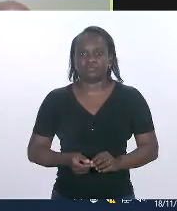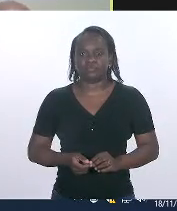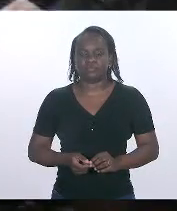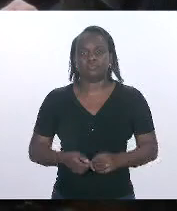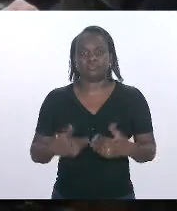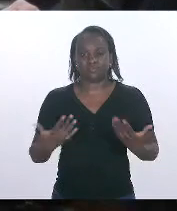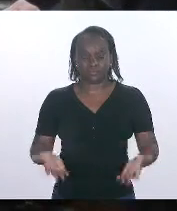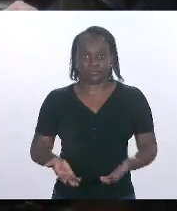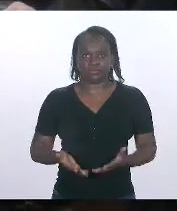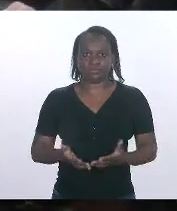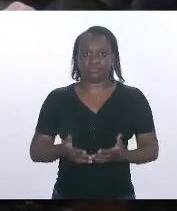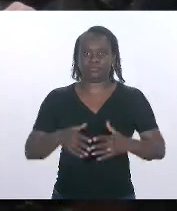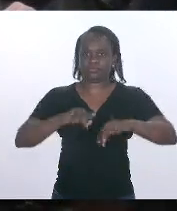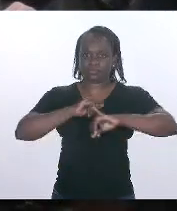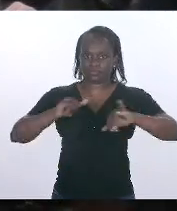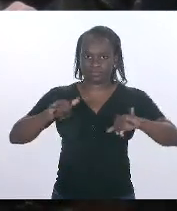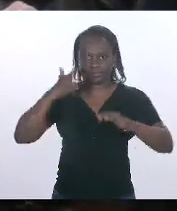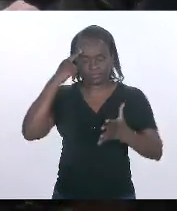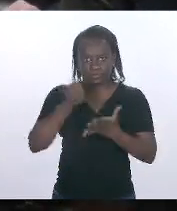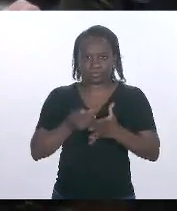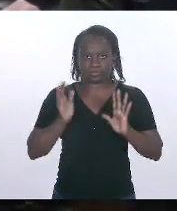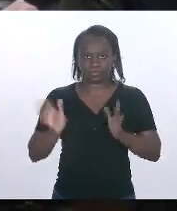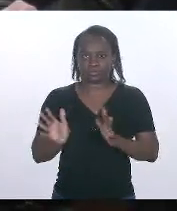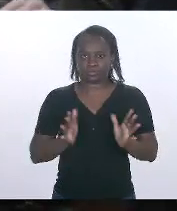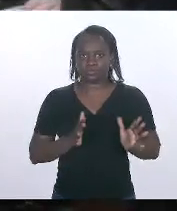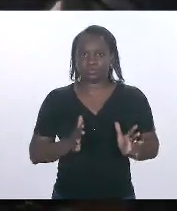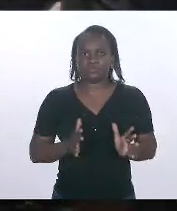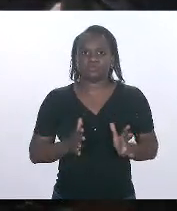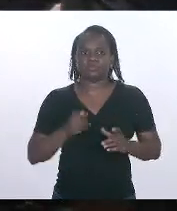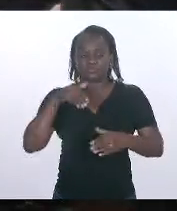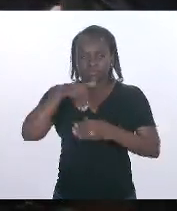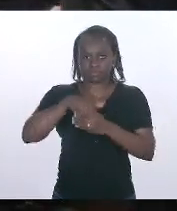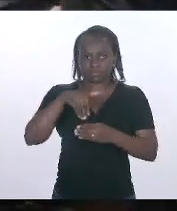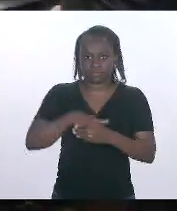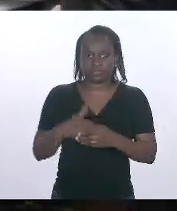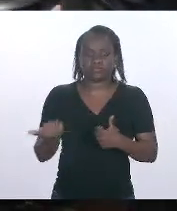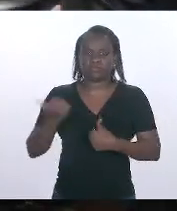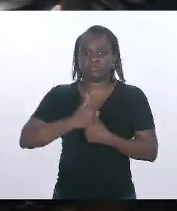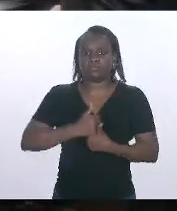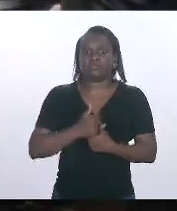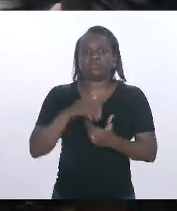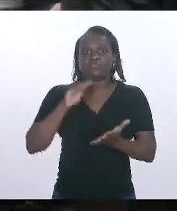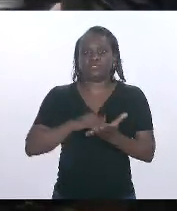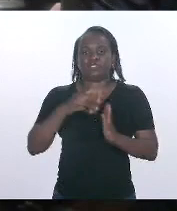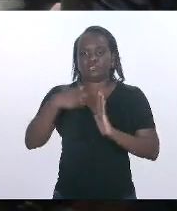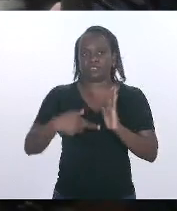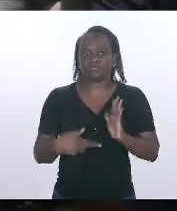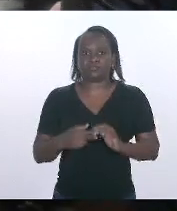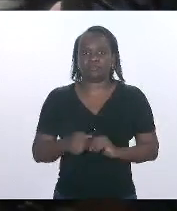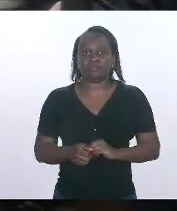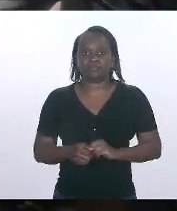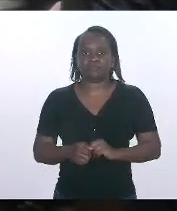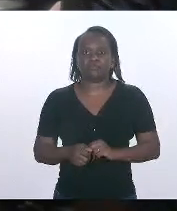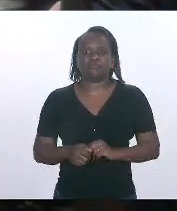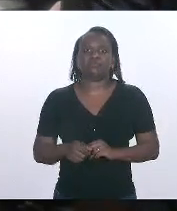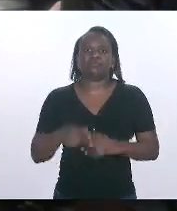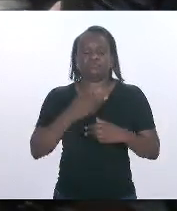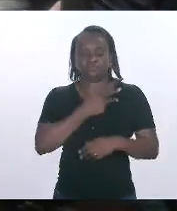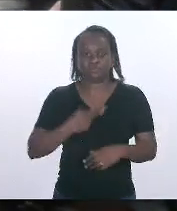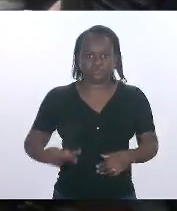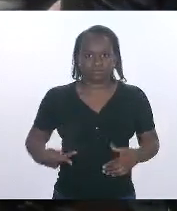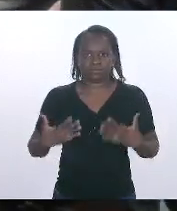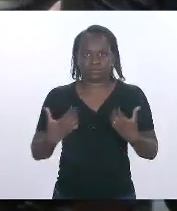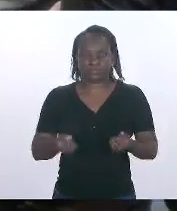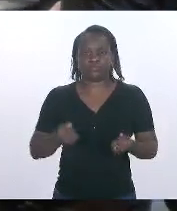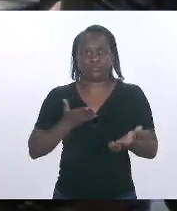Os pareceres emitidos em votação substitutivo com forma final de redação, que a presidência defere.